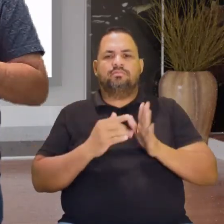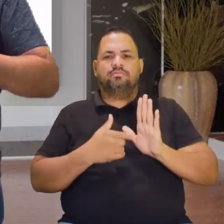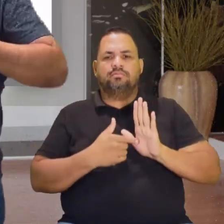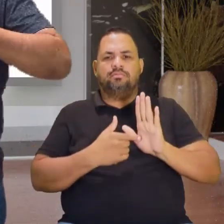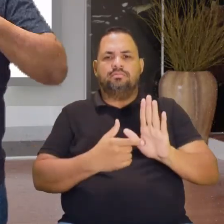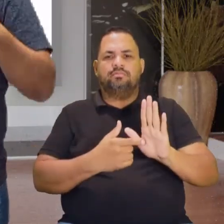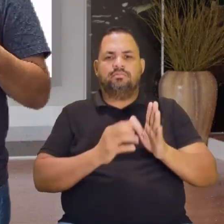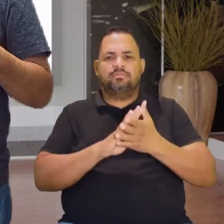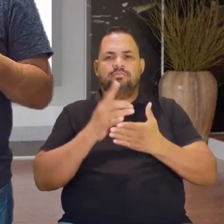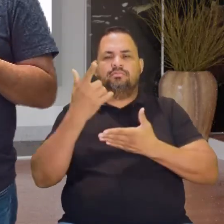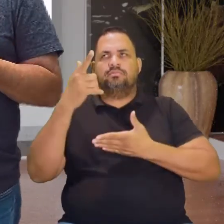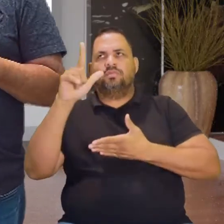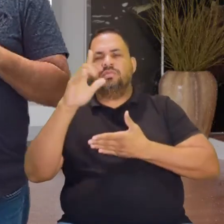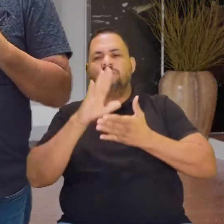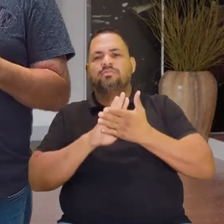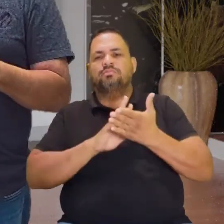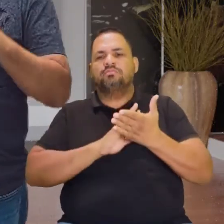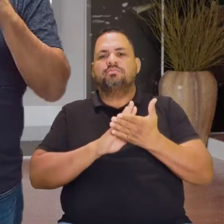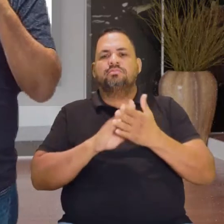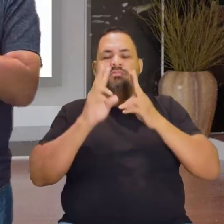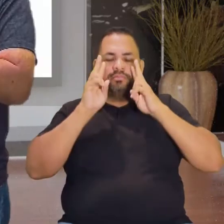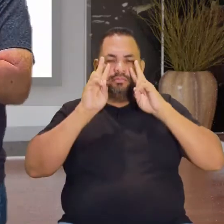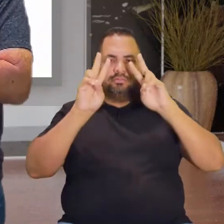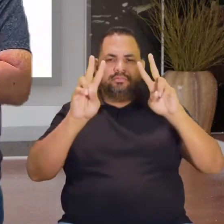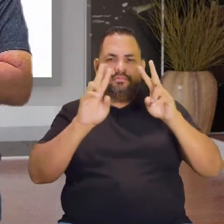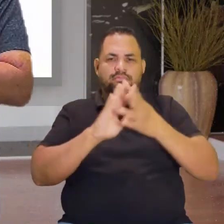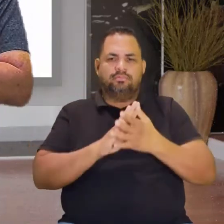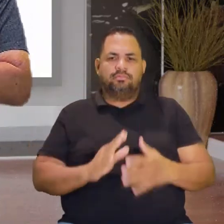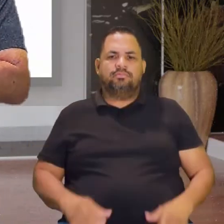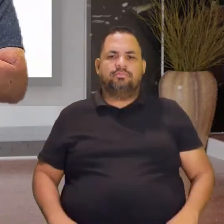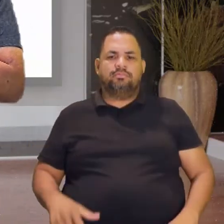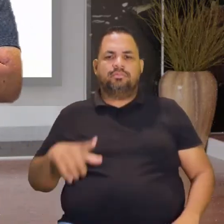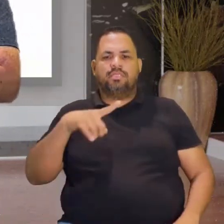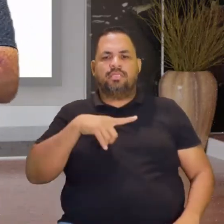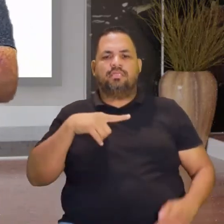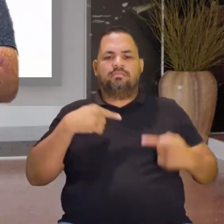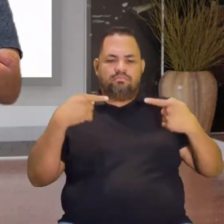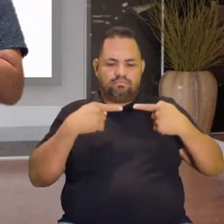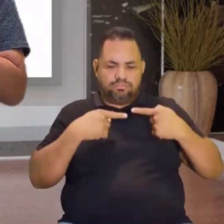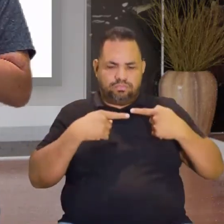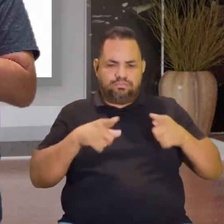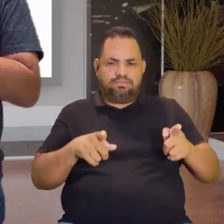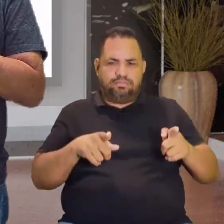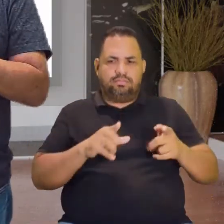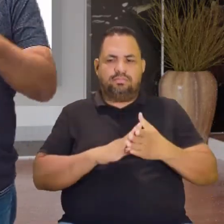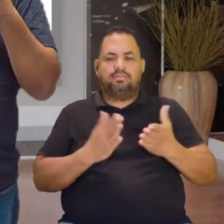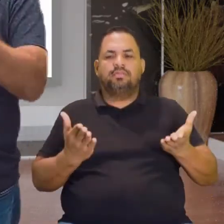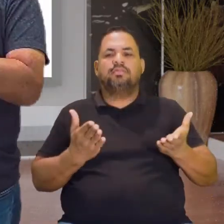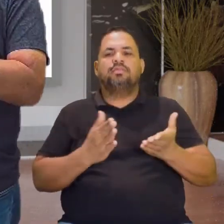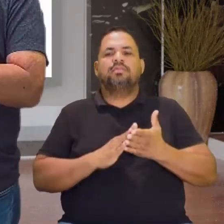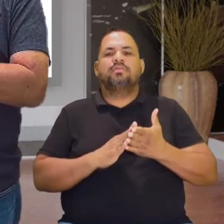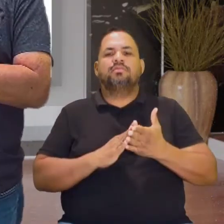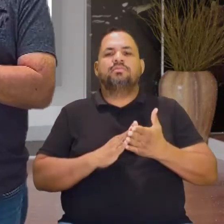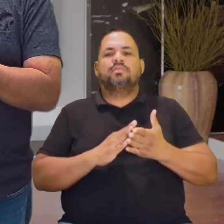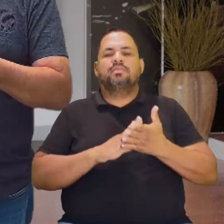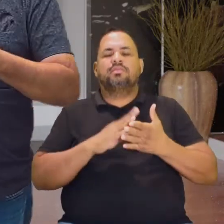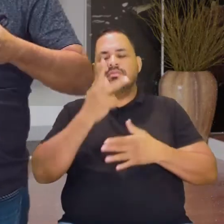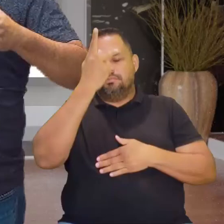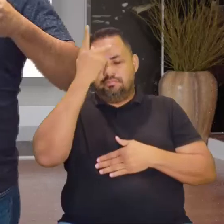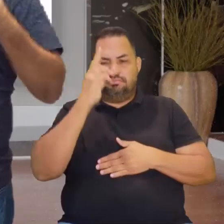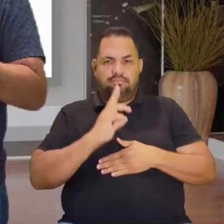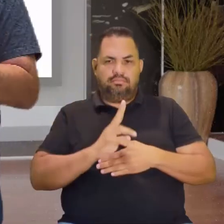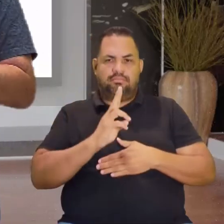trazendo uma outra forma, uma outra visão, certamente houve um choque muito grande entre aqueles mais conservadores que